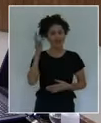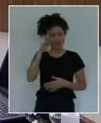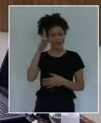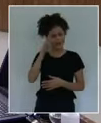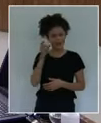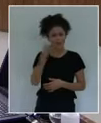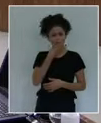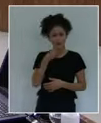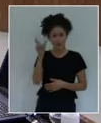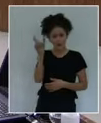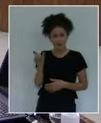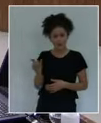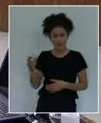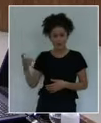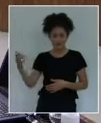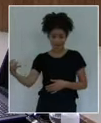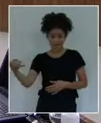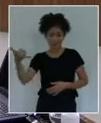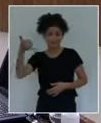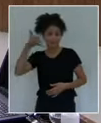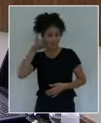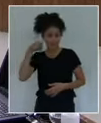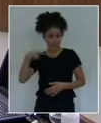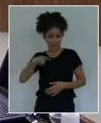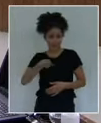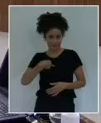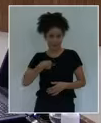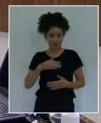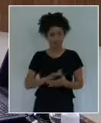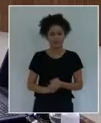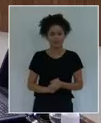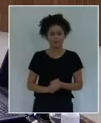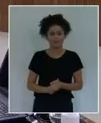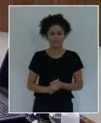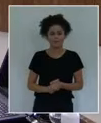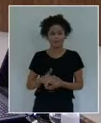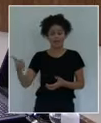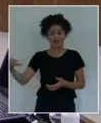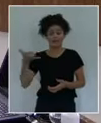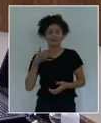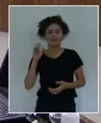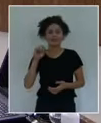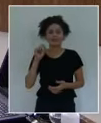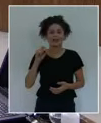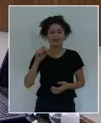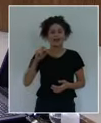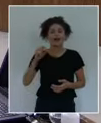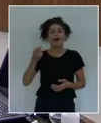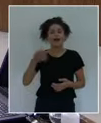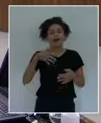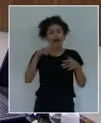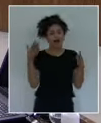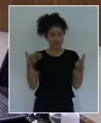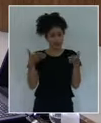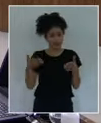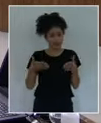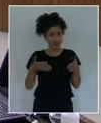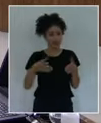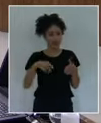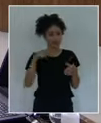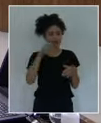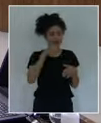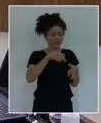o Ribeirão saiu, que veio muita água mesmo do Valaçu. Aí falou assim, aqui está baixando. Aí eu falei, não, aí está baixando, mas daqui a